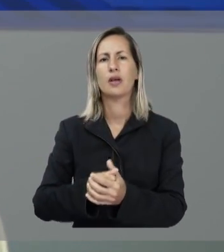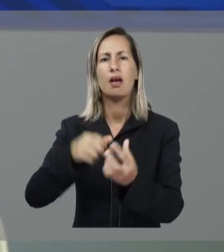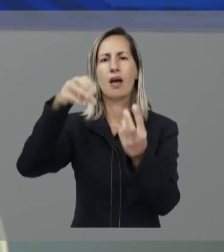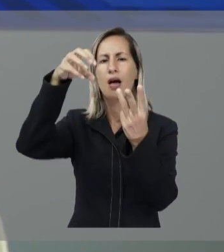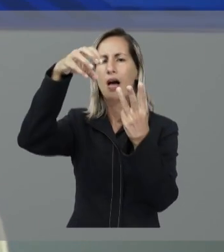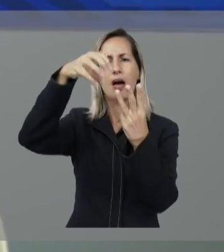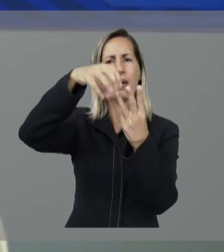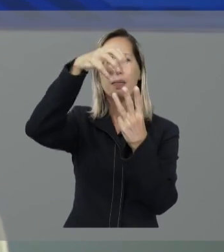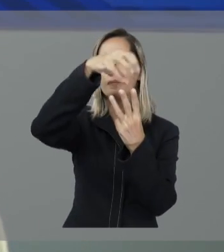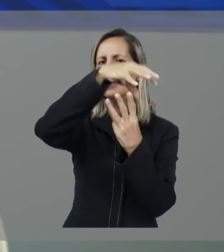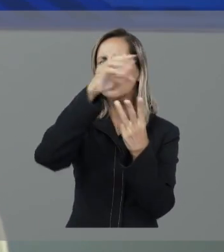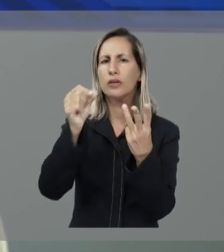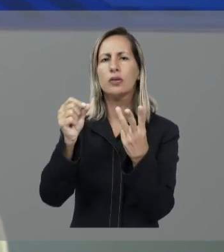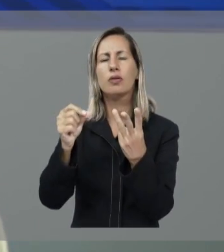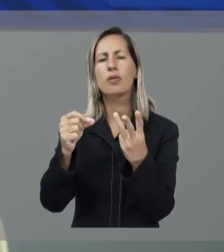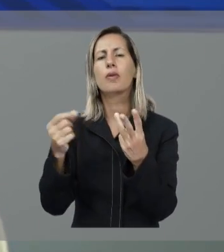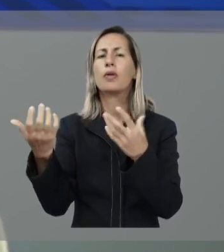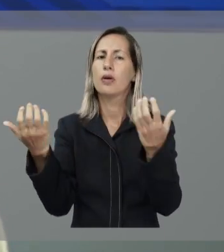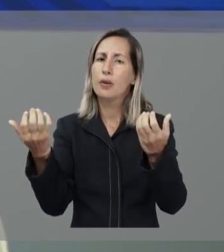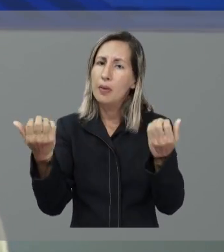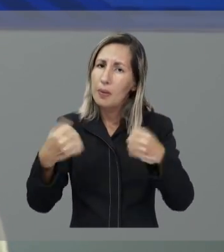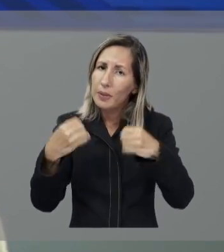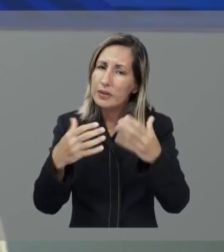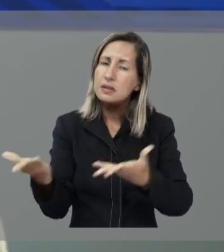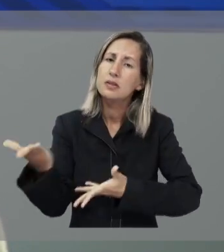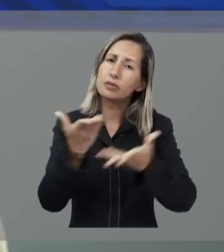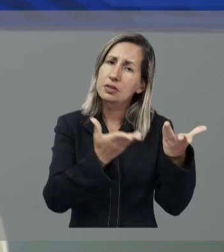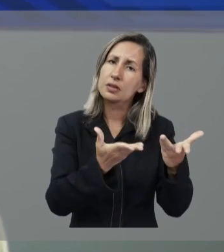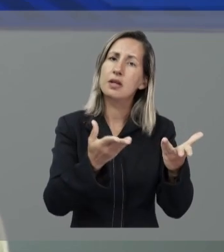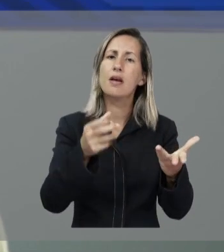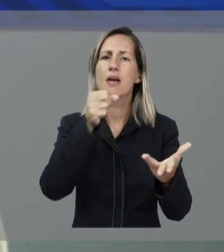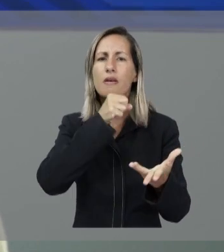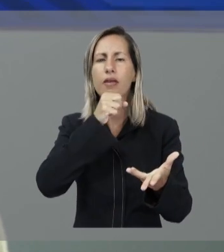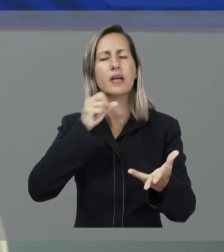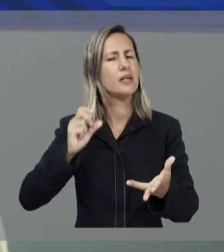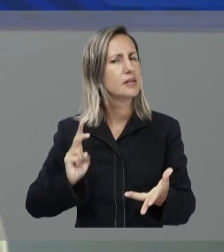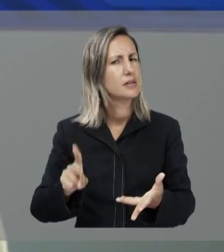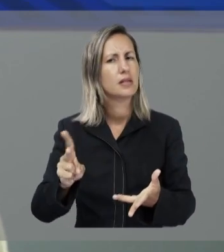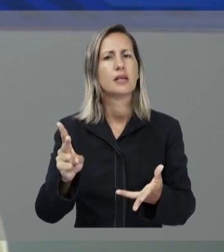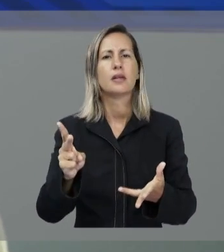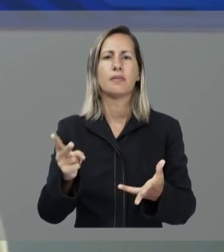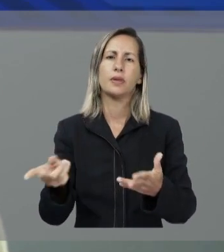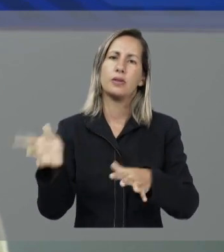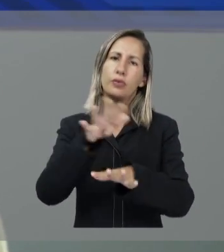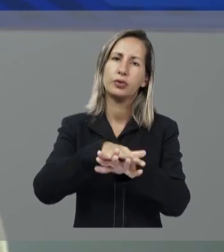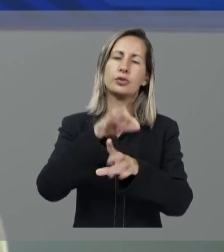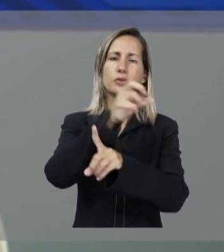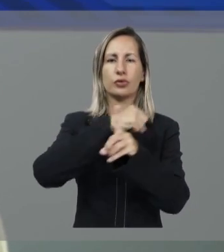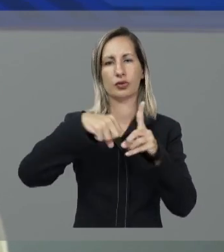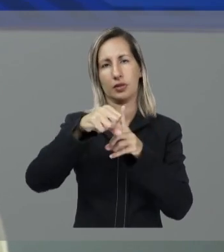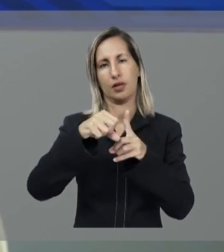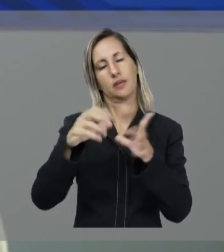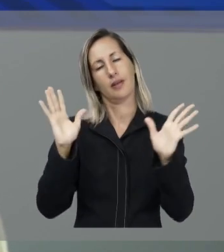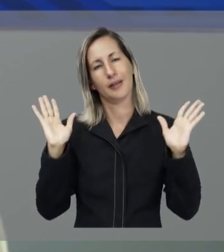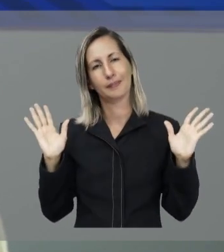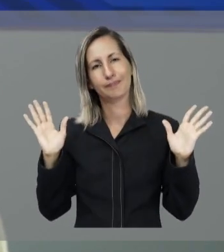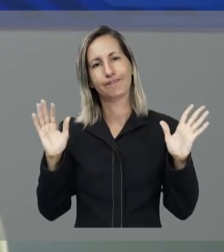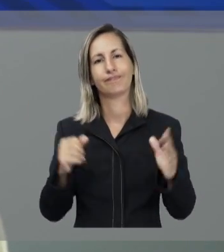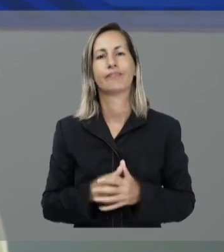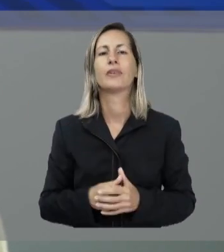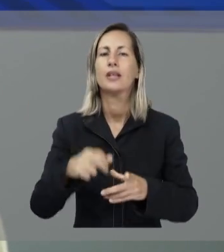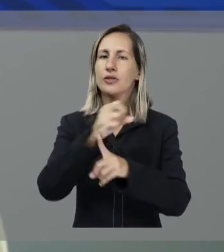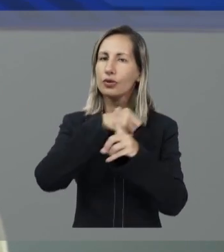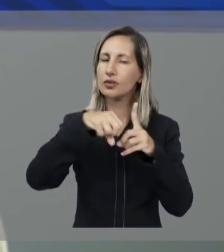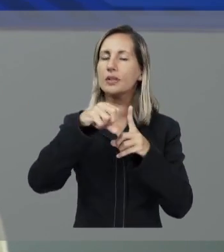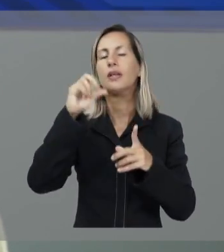visitados, estimulados. Então, o que é que a gente quer? Que esses idosos eles estejam sempre inseridos no contexto de sociedade. E, obviamente, que a